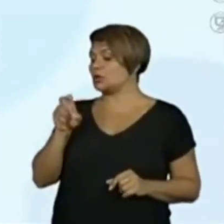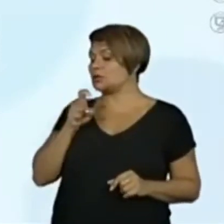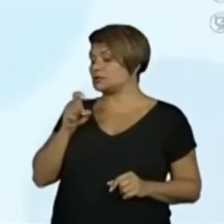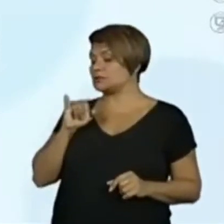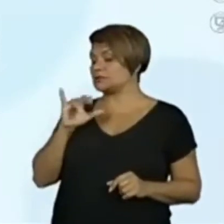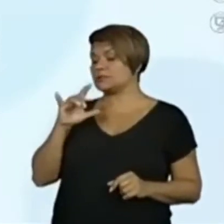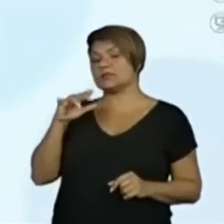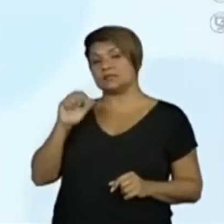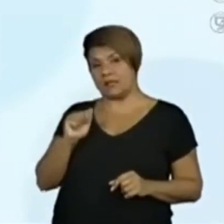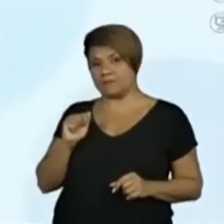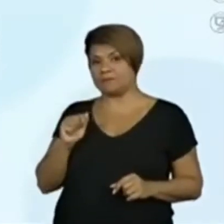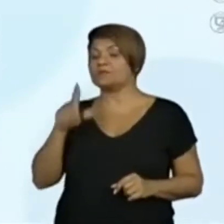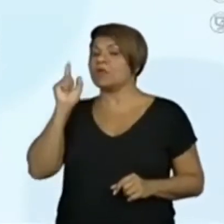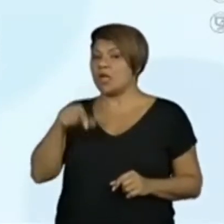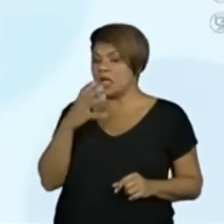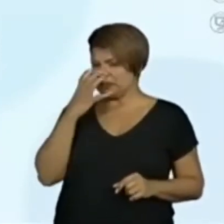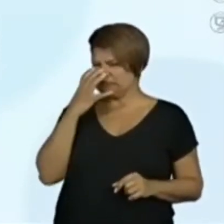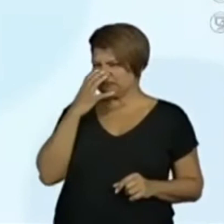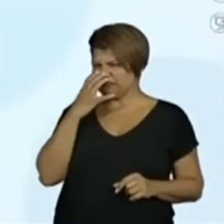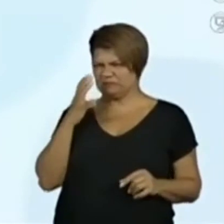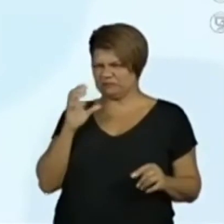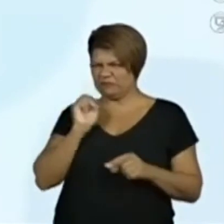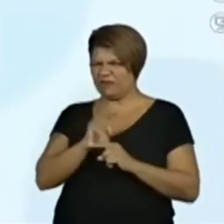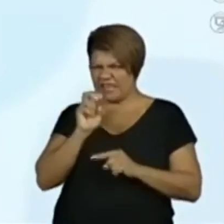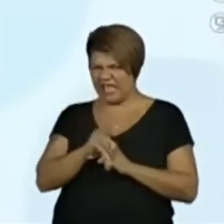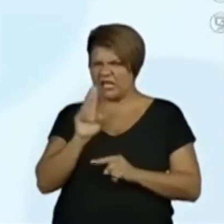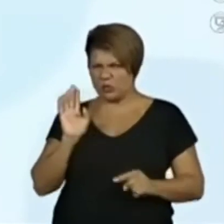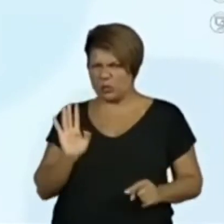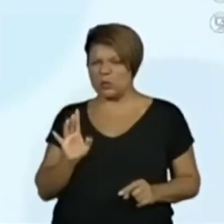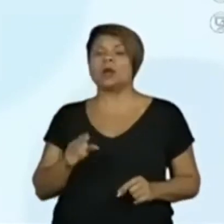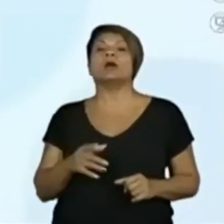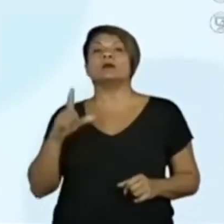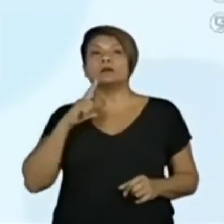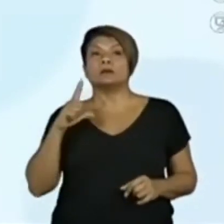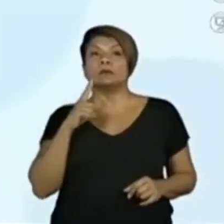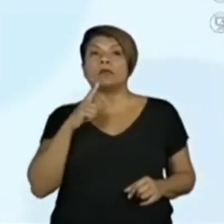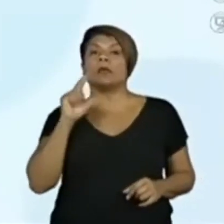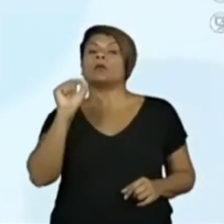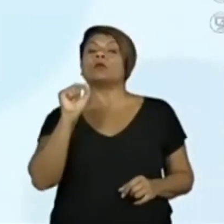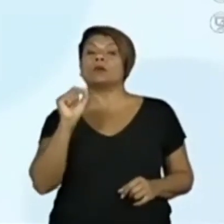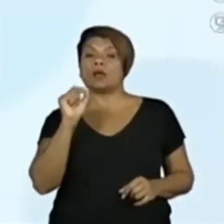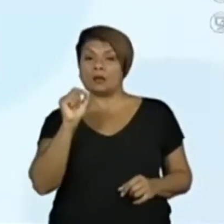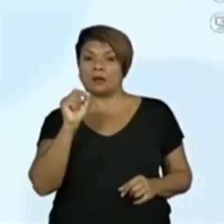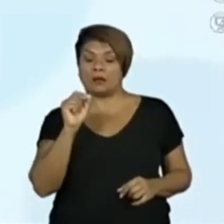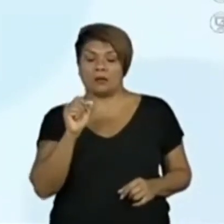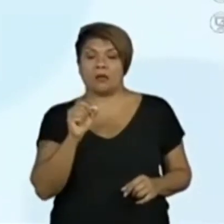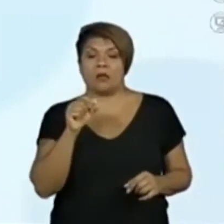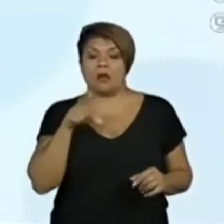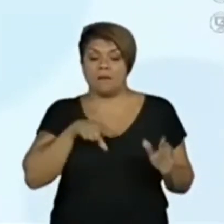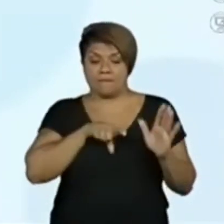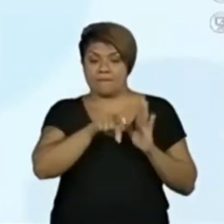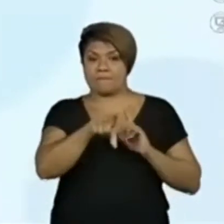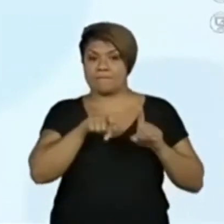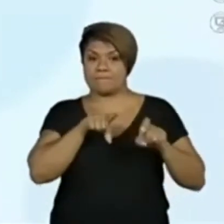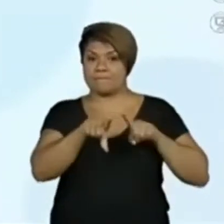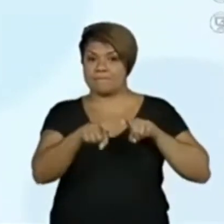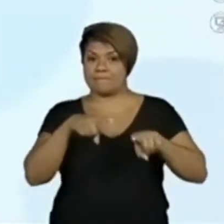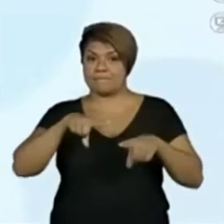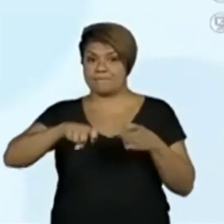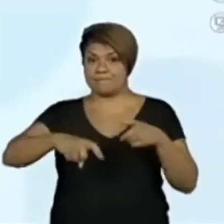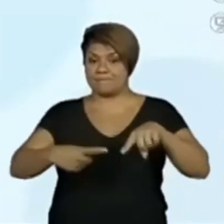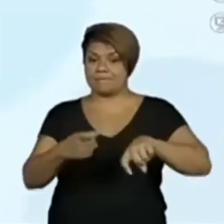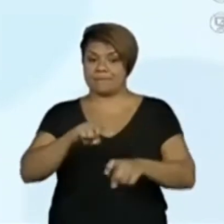ou seja, por uma substância tóxica produzida pelo bacilo tetânico. E o que é um